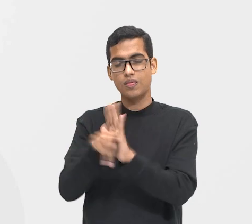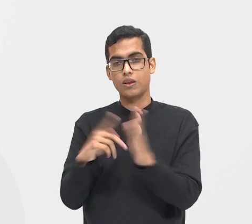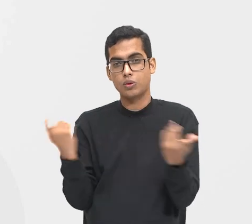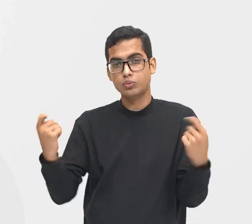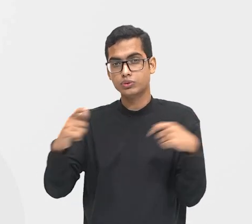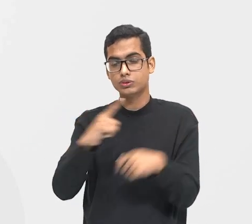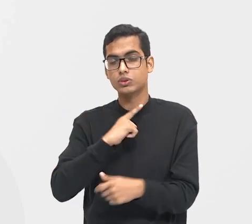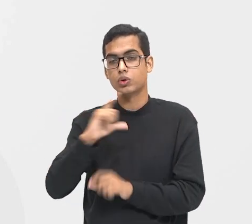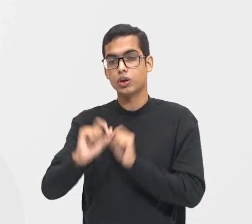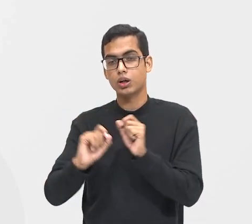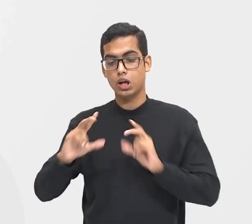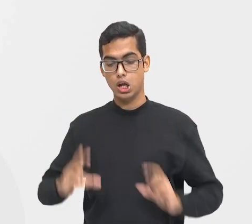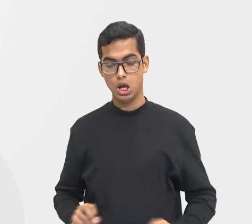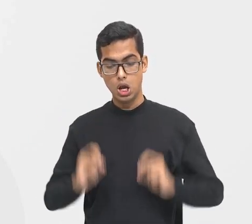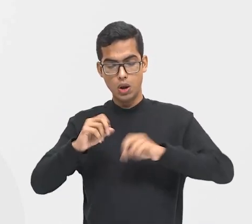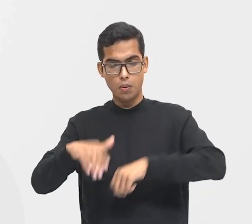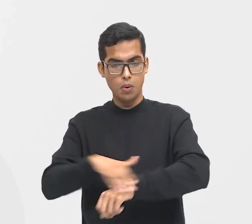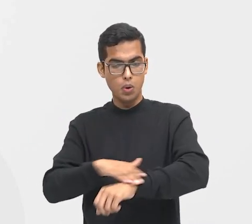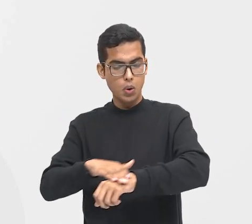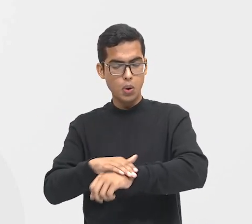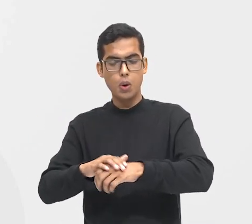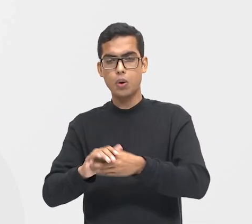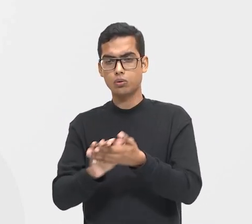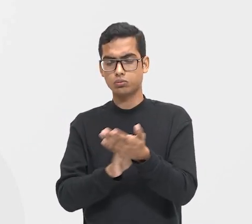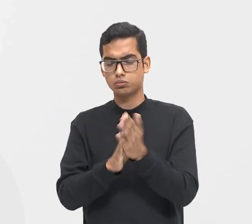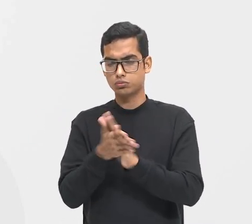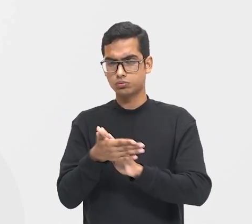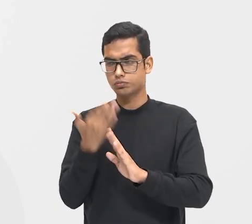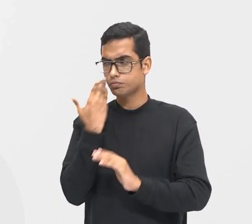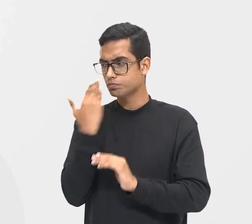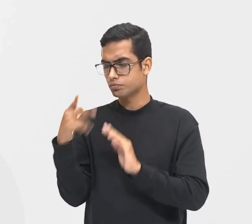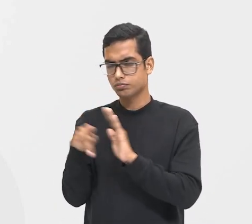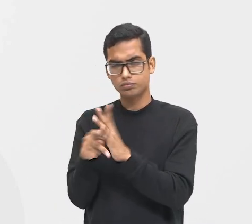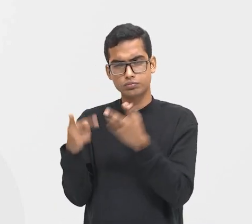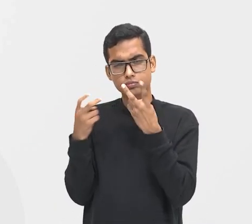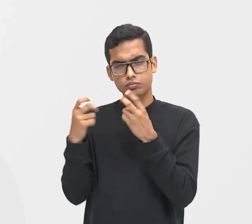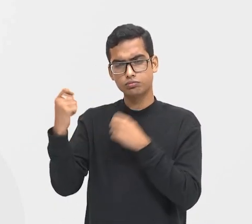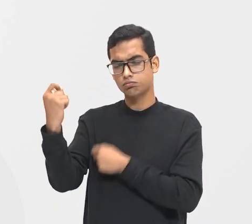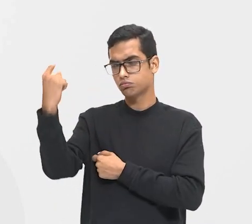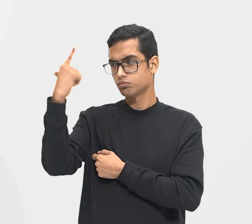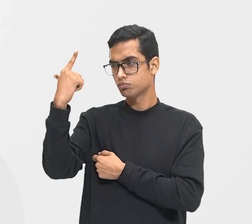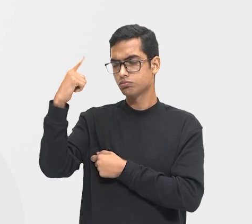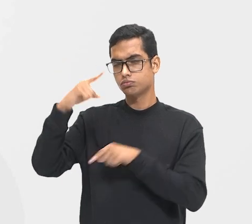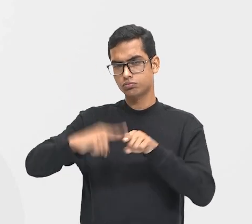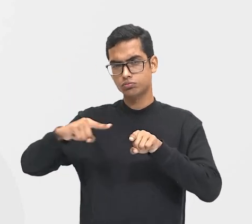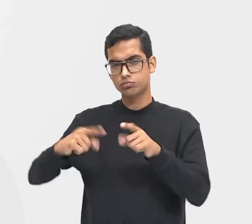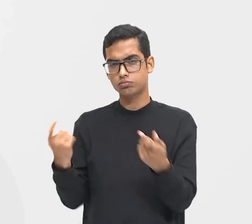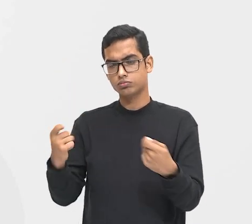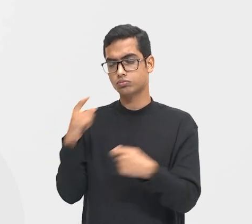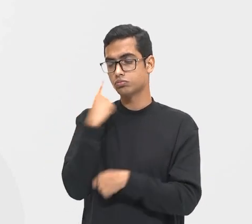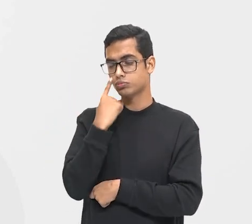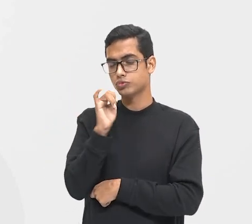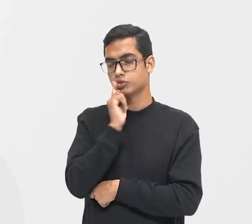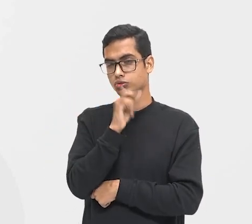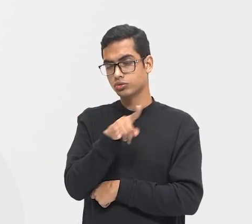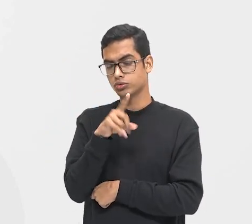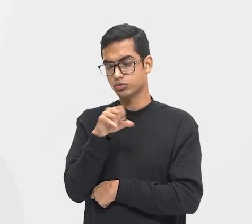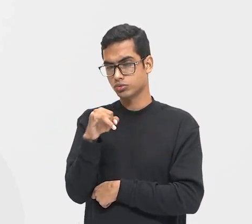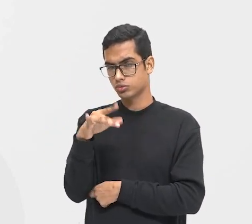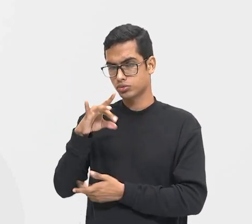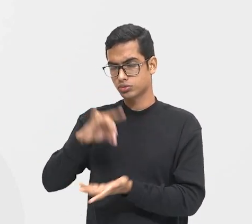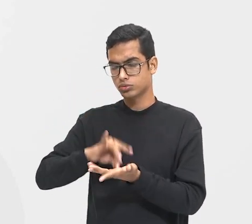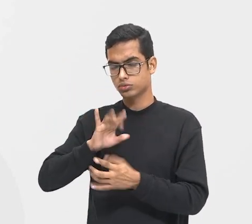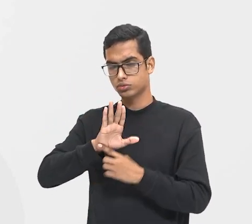gente pode encontrar o raio ultravioleta? São os raios, né, que o Sol pode emitir. Então, por exemplo, se você se